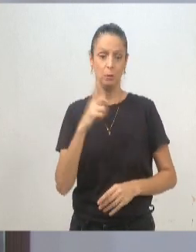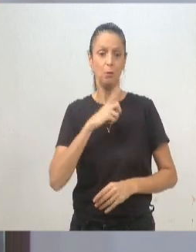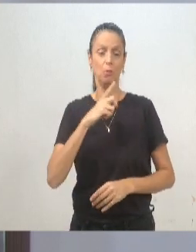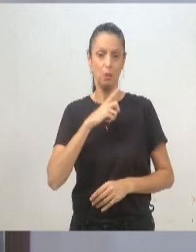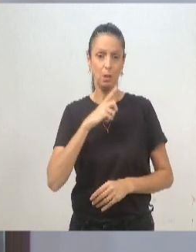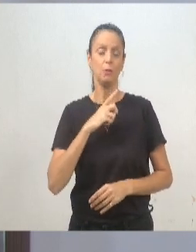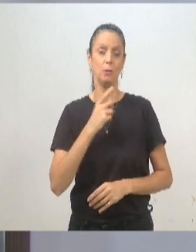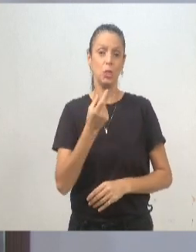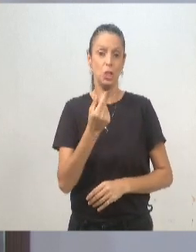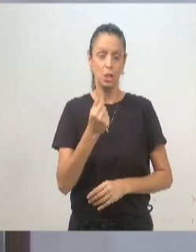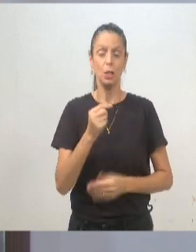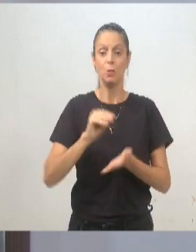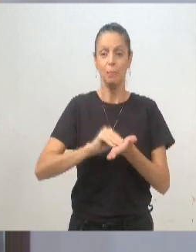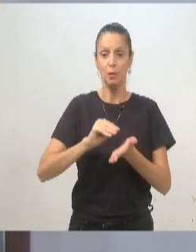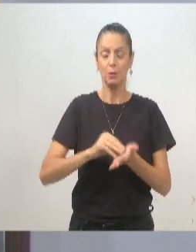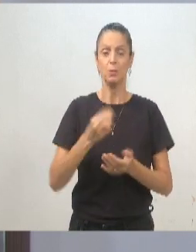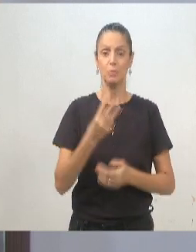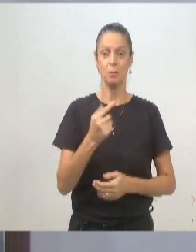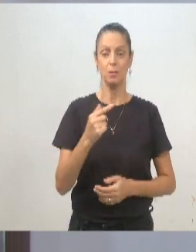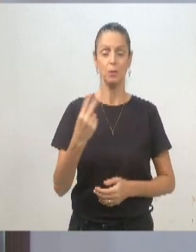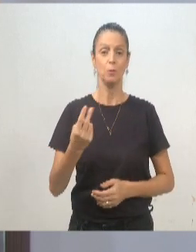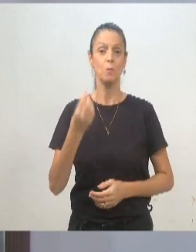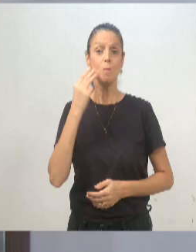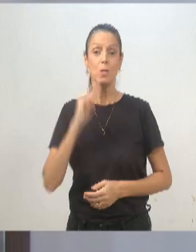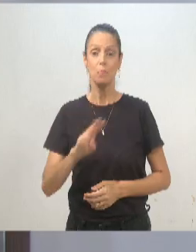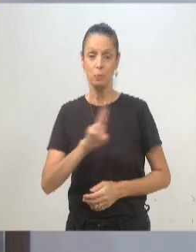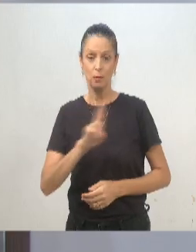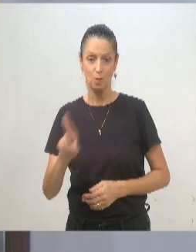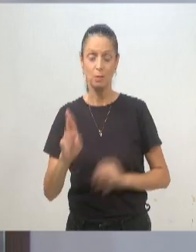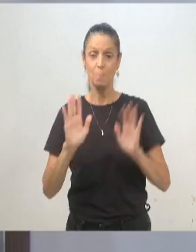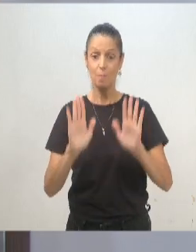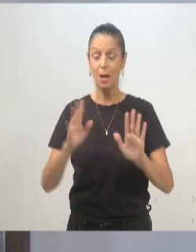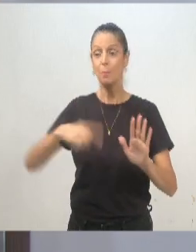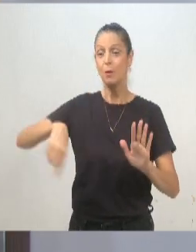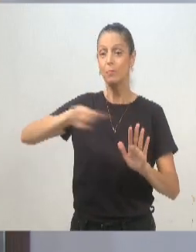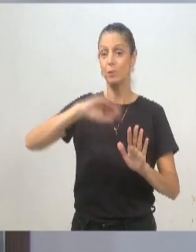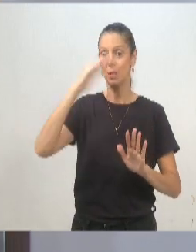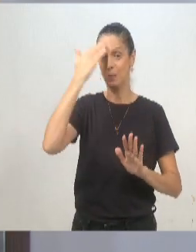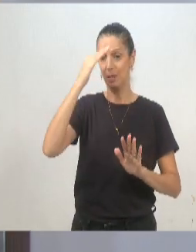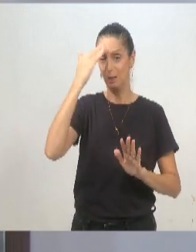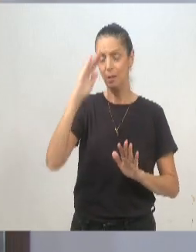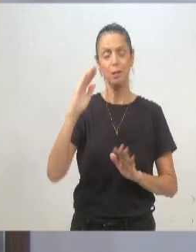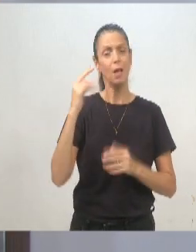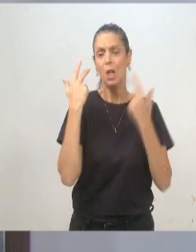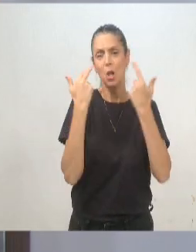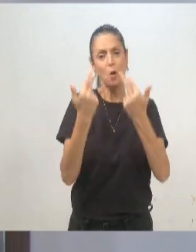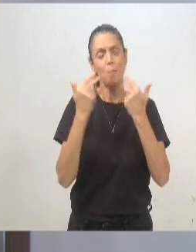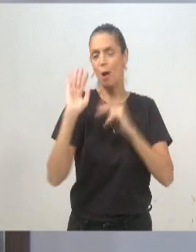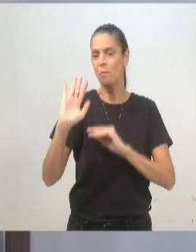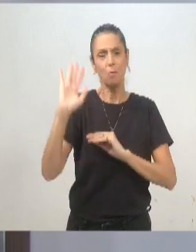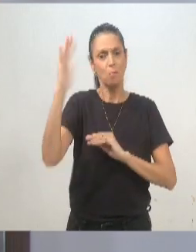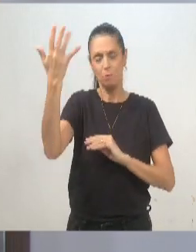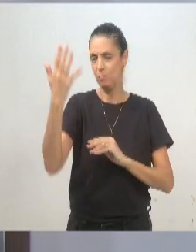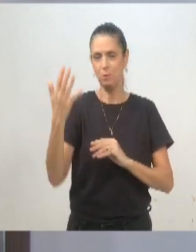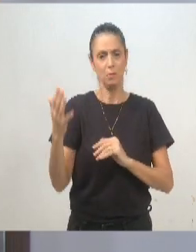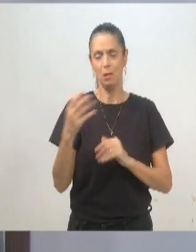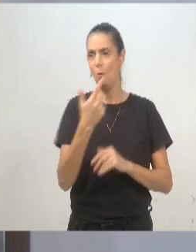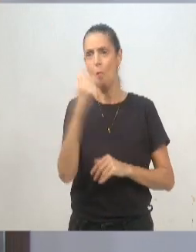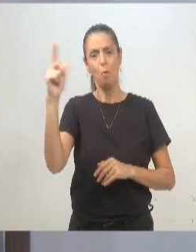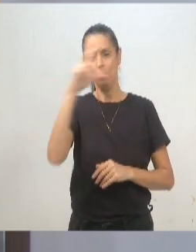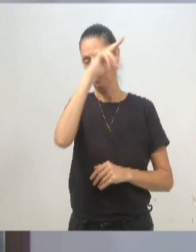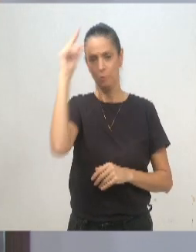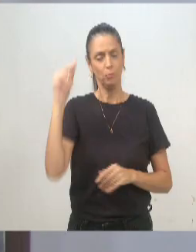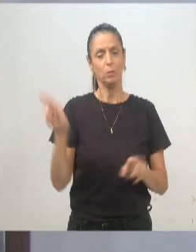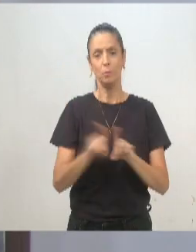dos 372 milhões. Mas só para terem uma ideia de que como isso é muito mais comum do que nós possamos imaginar,